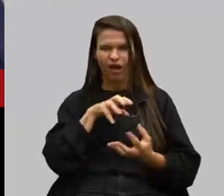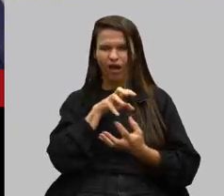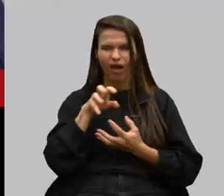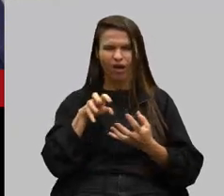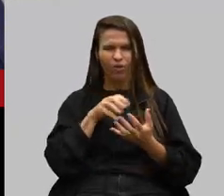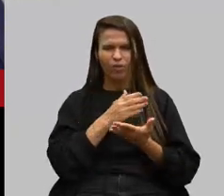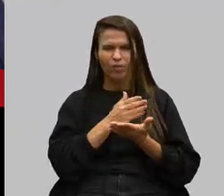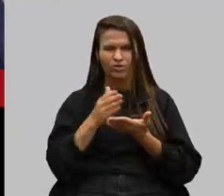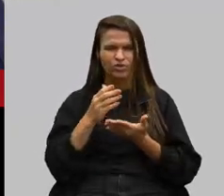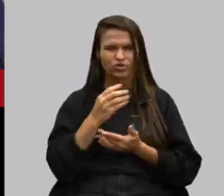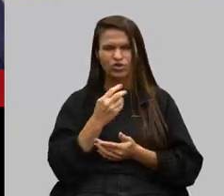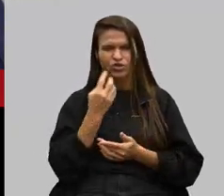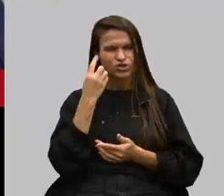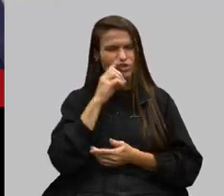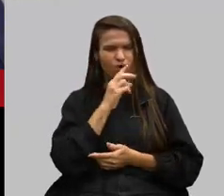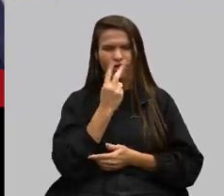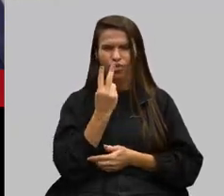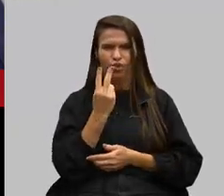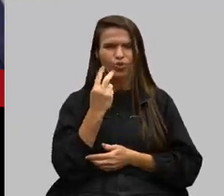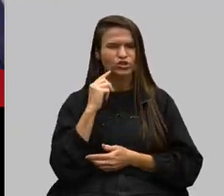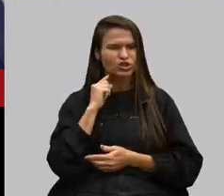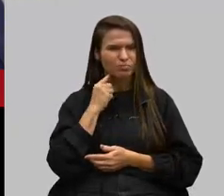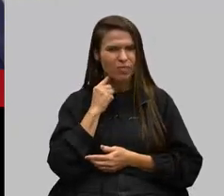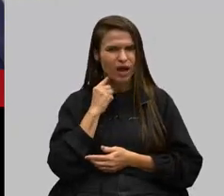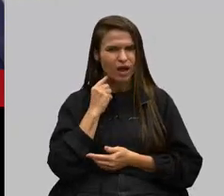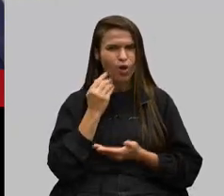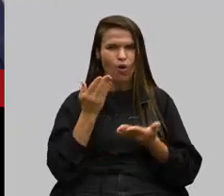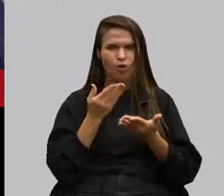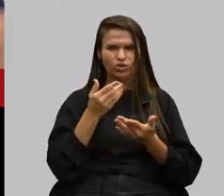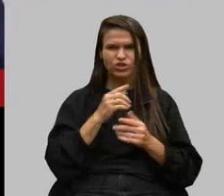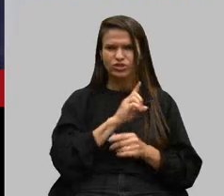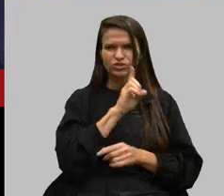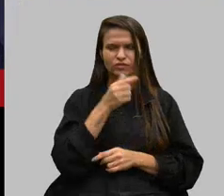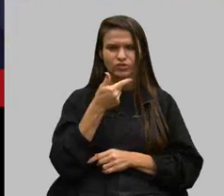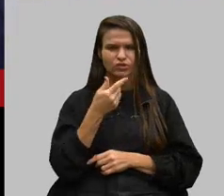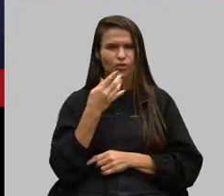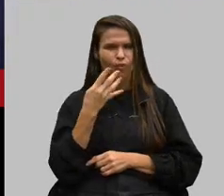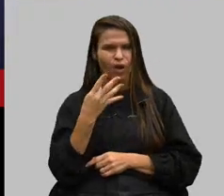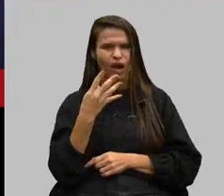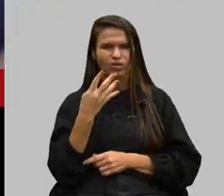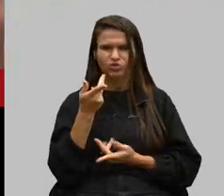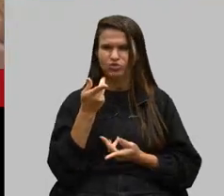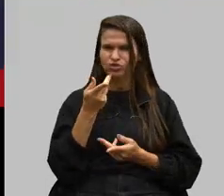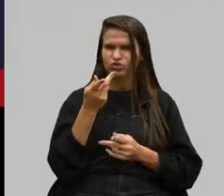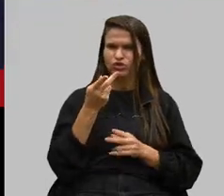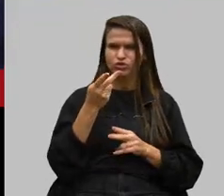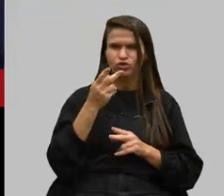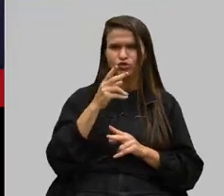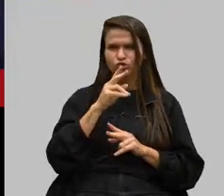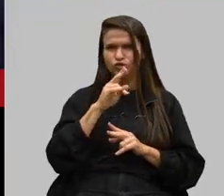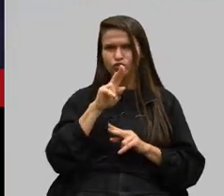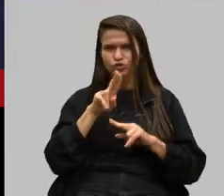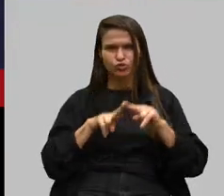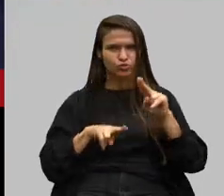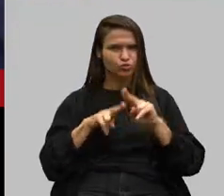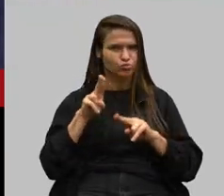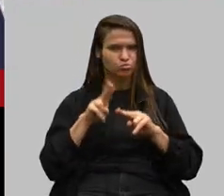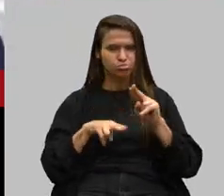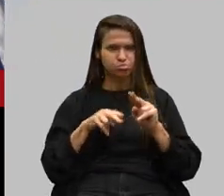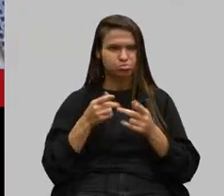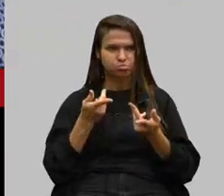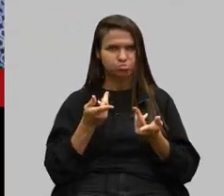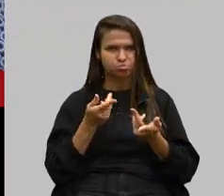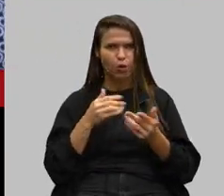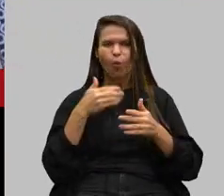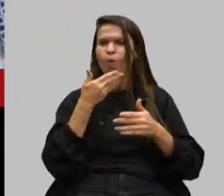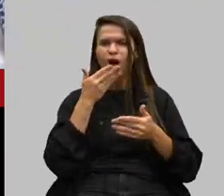Maio gente hoje é 24 de junho Quais foram os avanços não sei ninguém sabe não Tá respondido